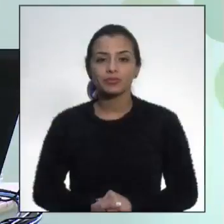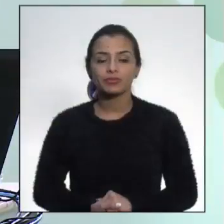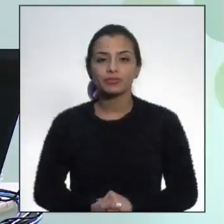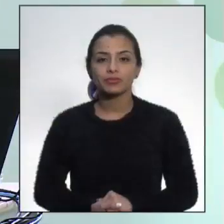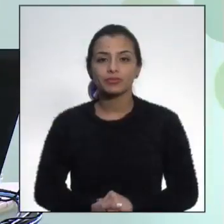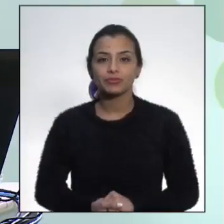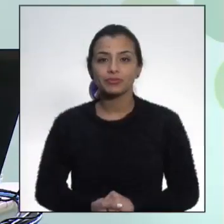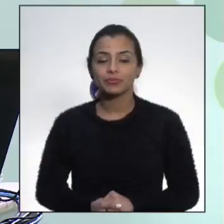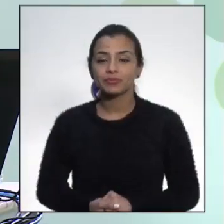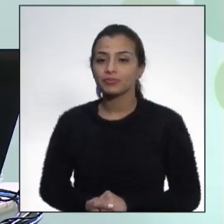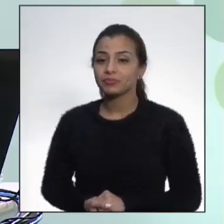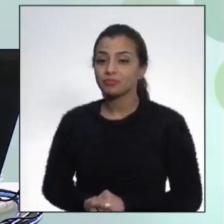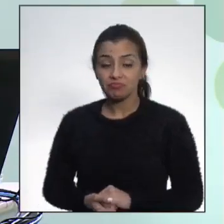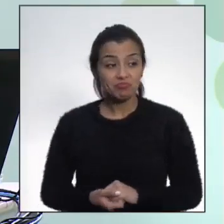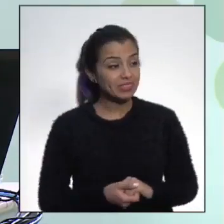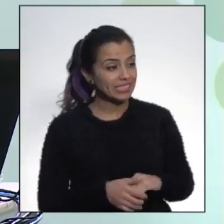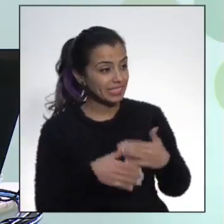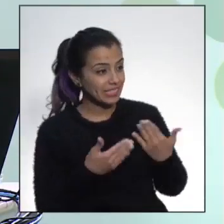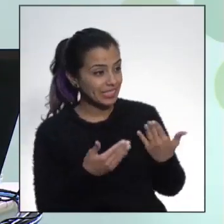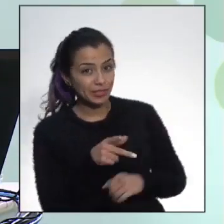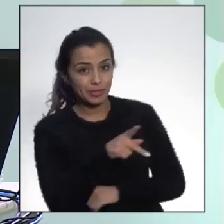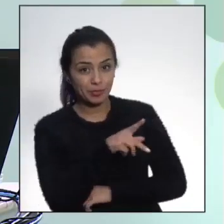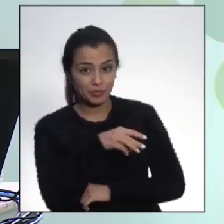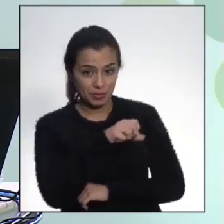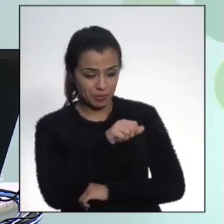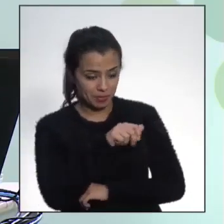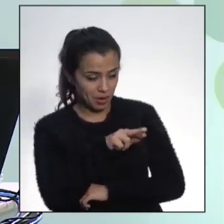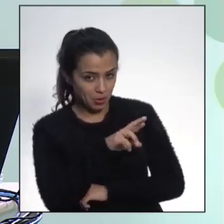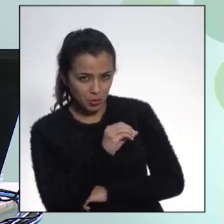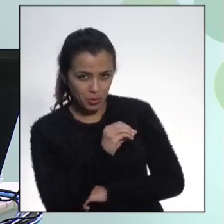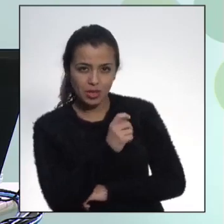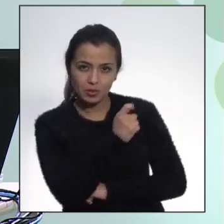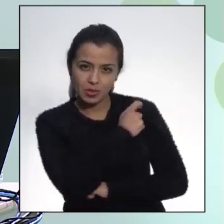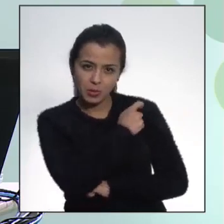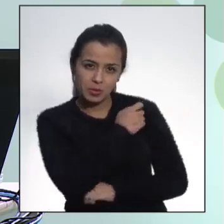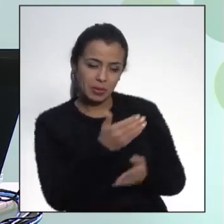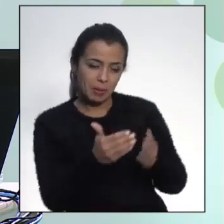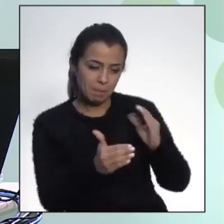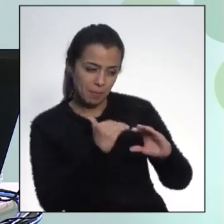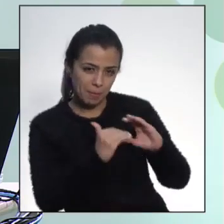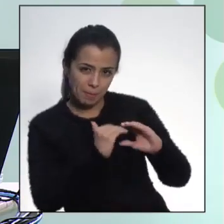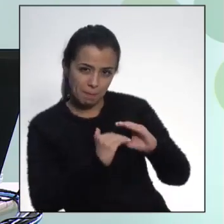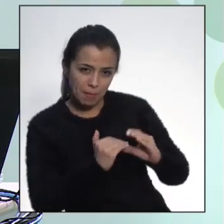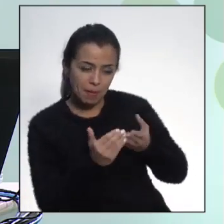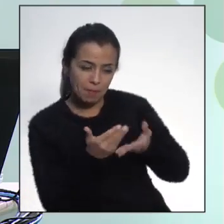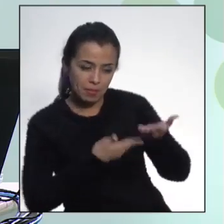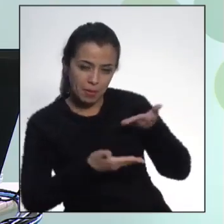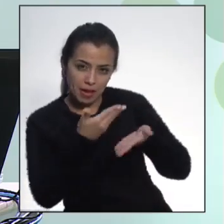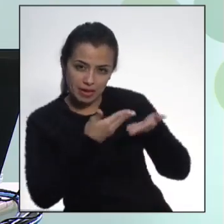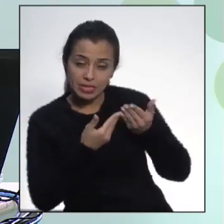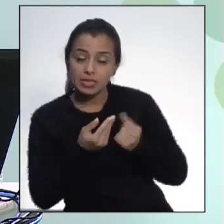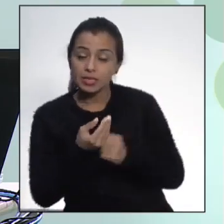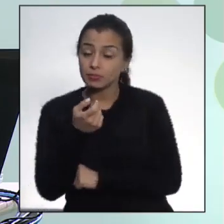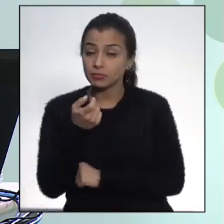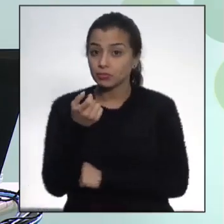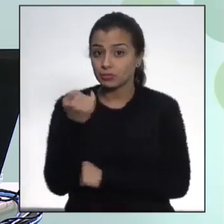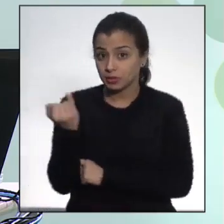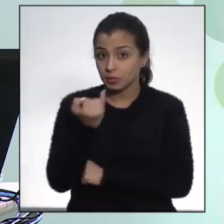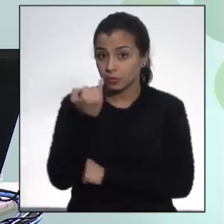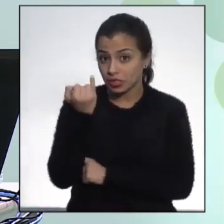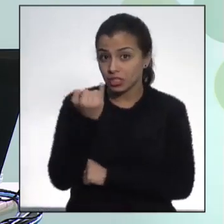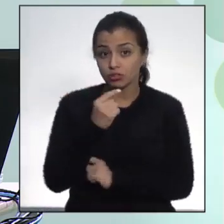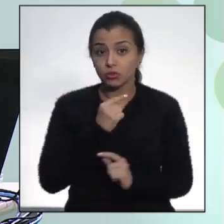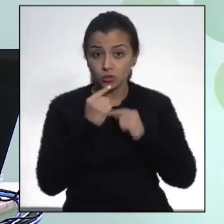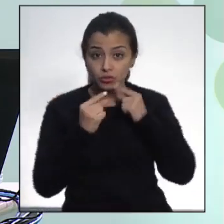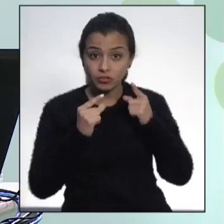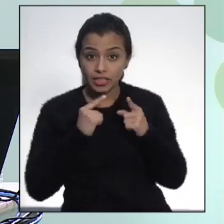Então, professor Mauro, os alunos estão aqui interagindo no chat, é isso para vocês comunicar com a gente sempre, as dúvidas, né? Que a gente pode até voltar